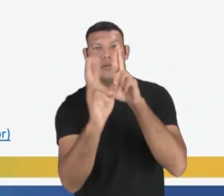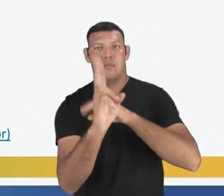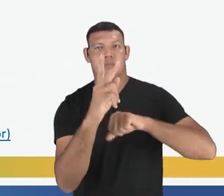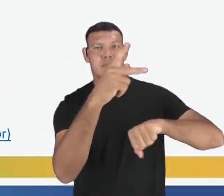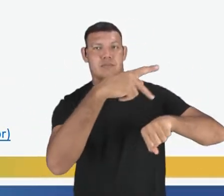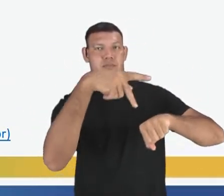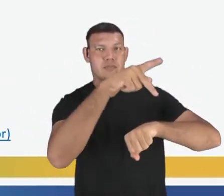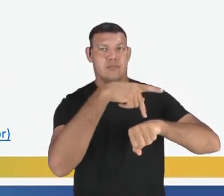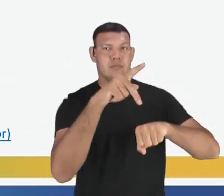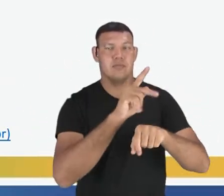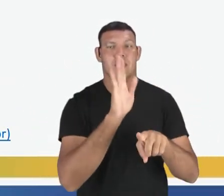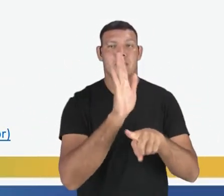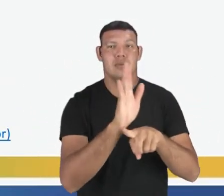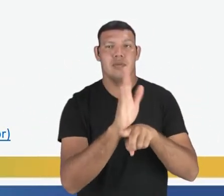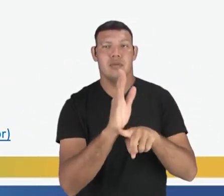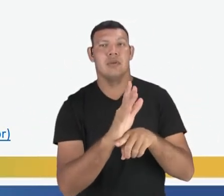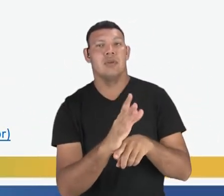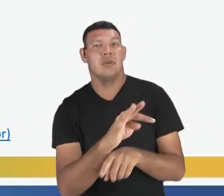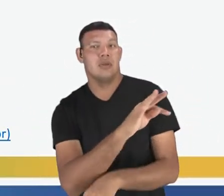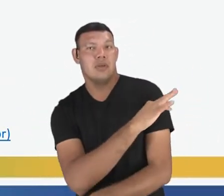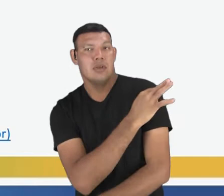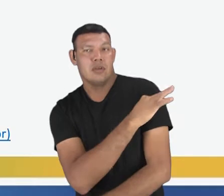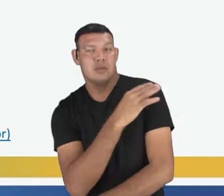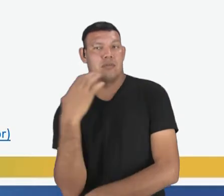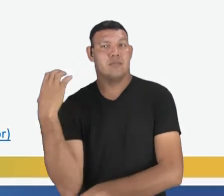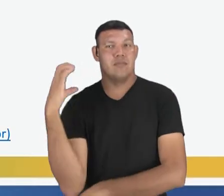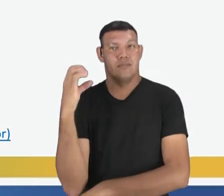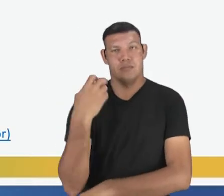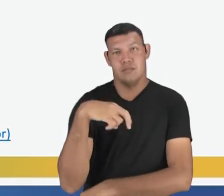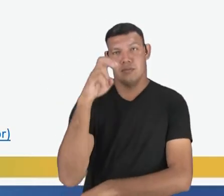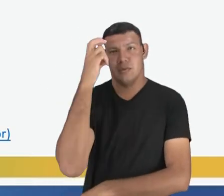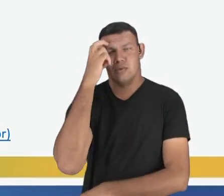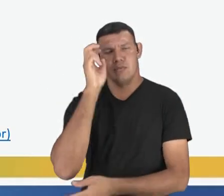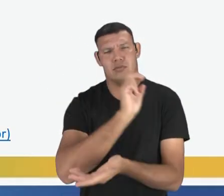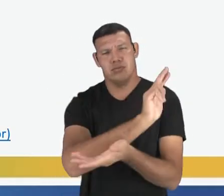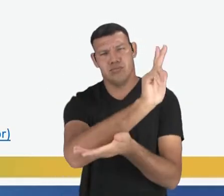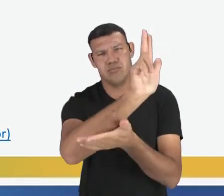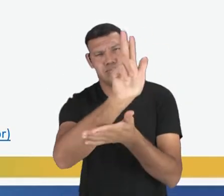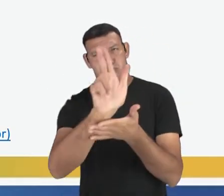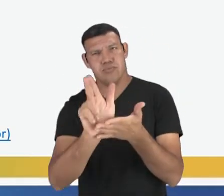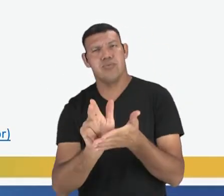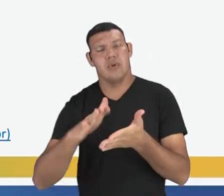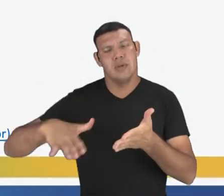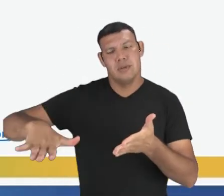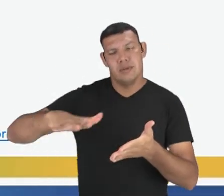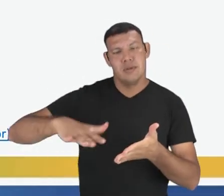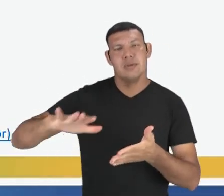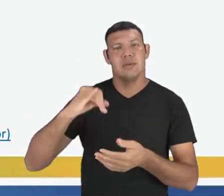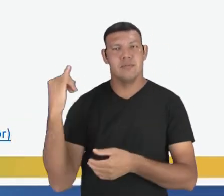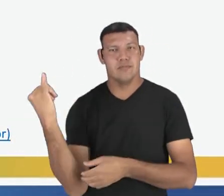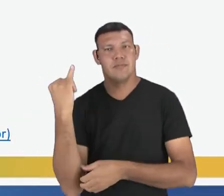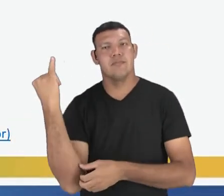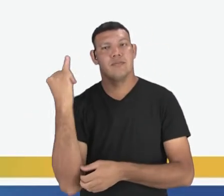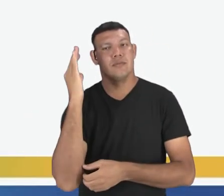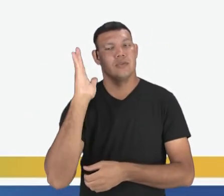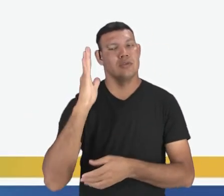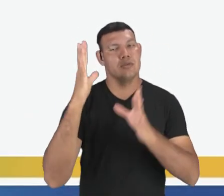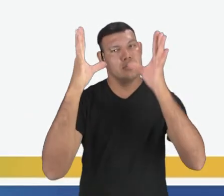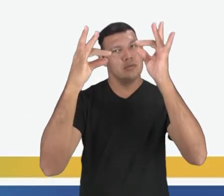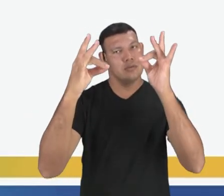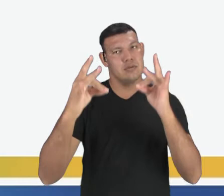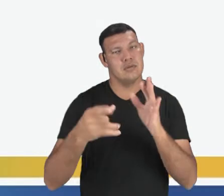auxílio técnico, acadêmico, científico, cultural, dentre outros ramos importantes, como foi citado